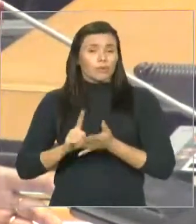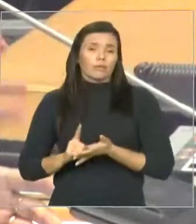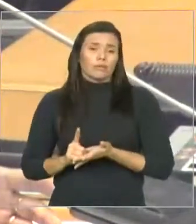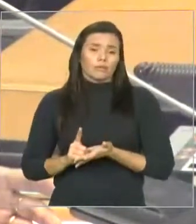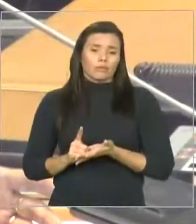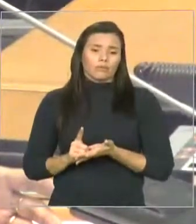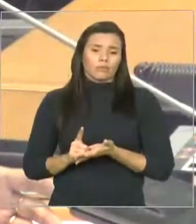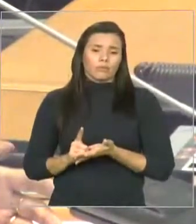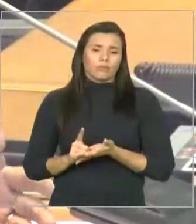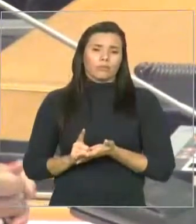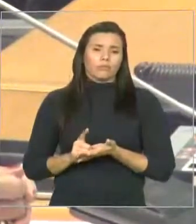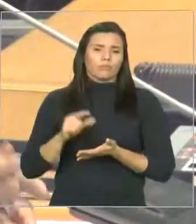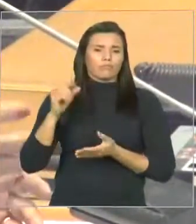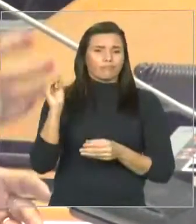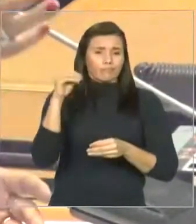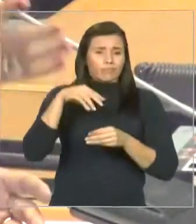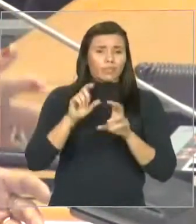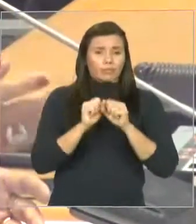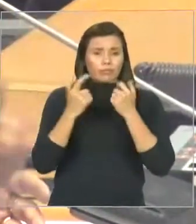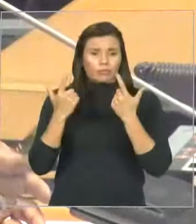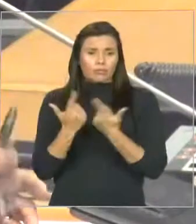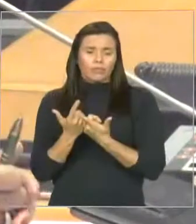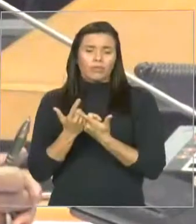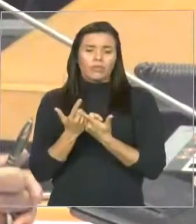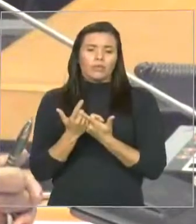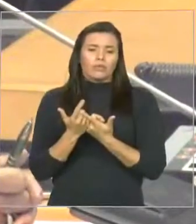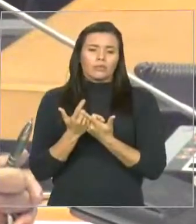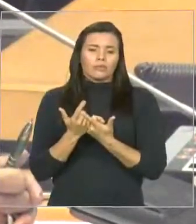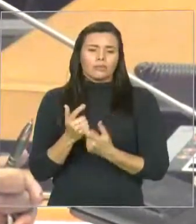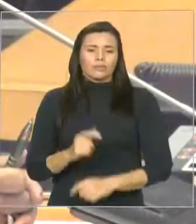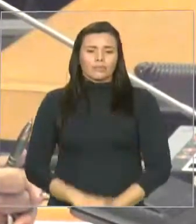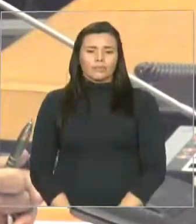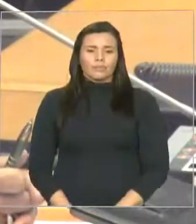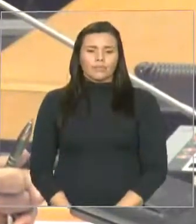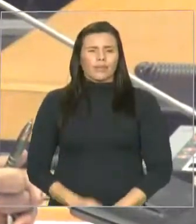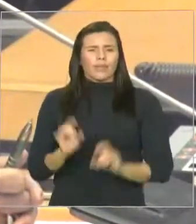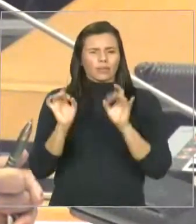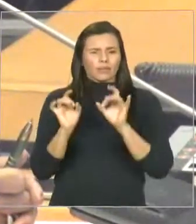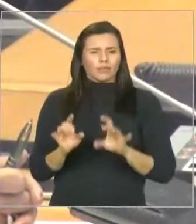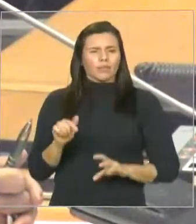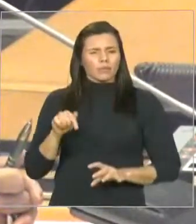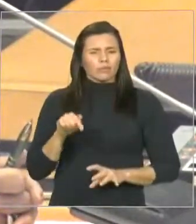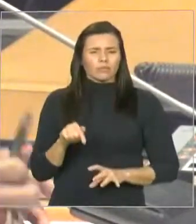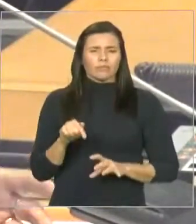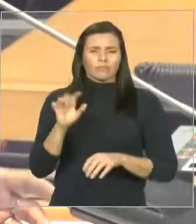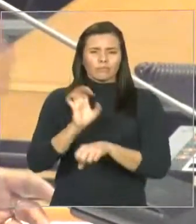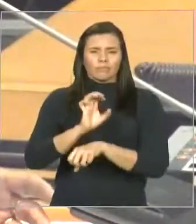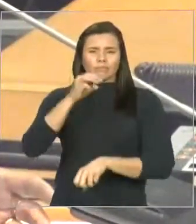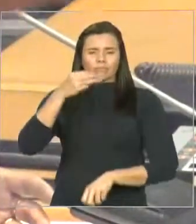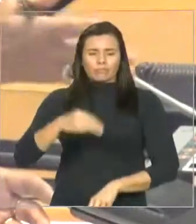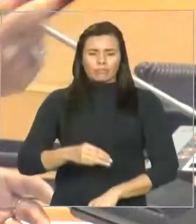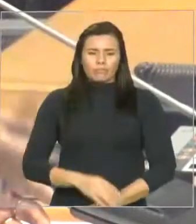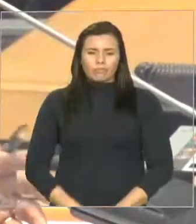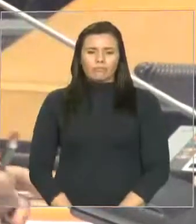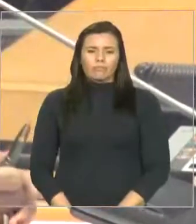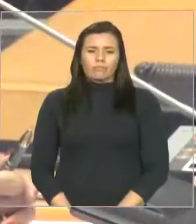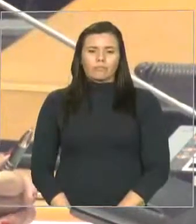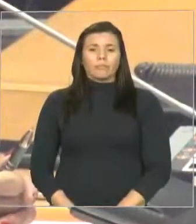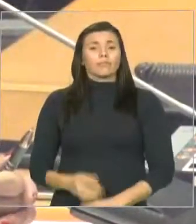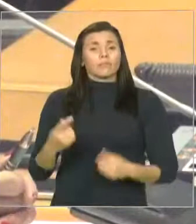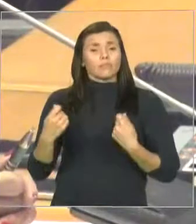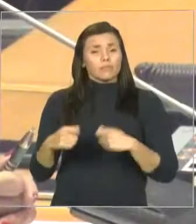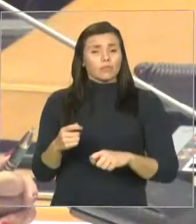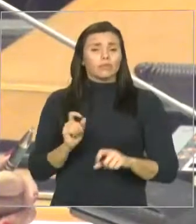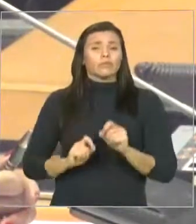nas casas legislativas, em particular aqui no nosso Maranhão, para que as matérias